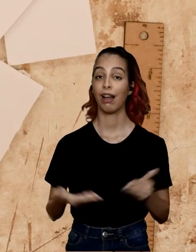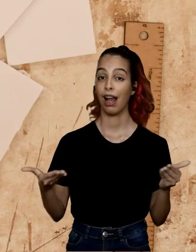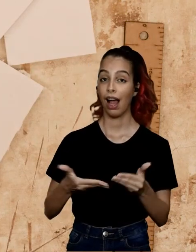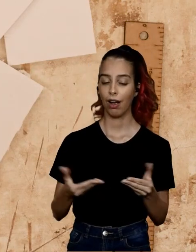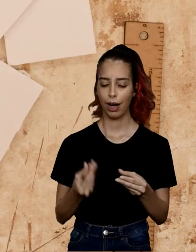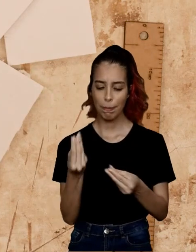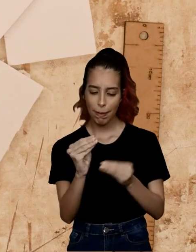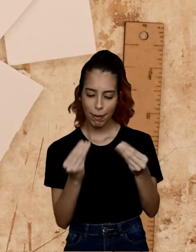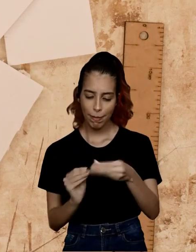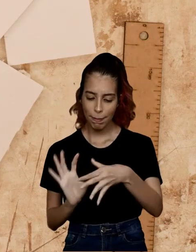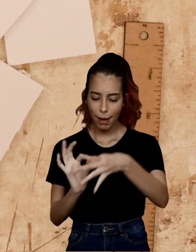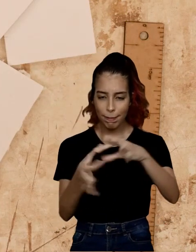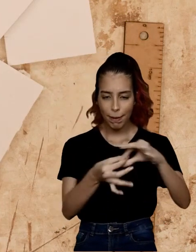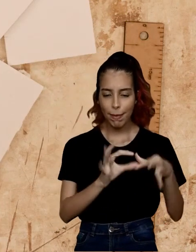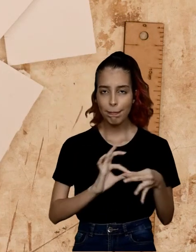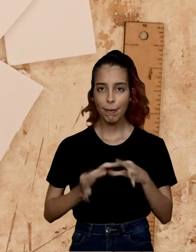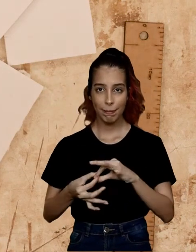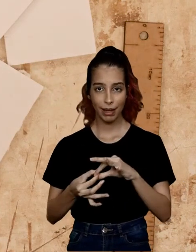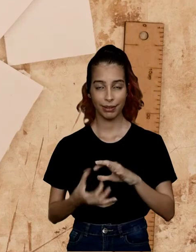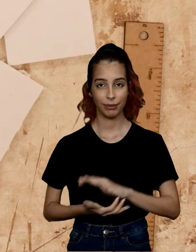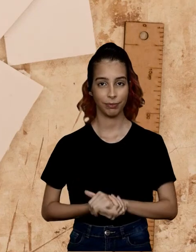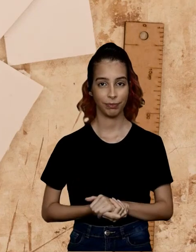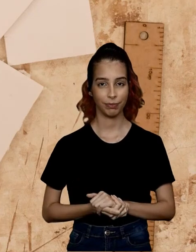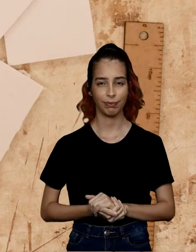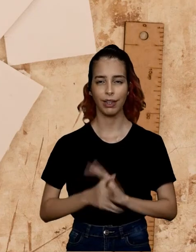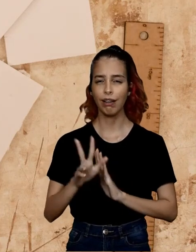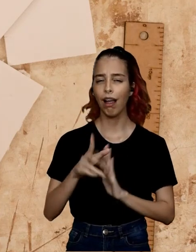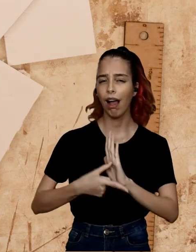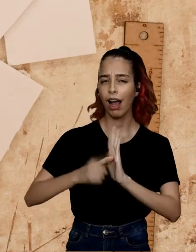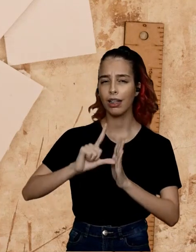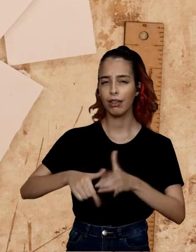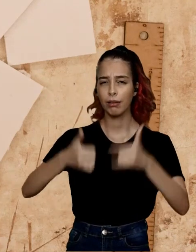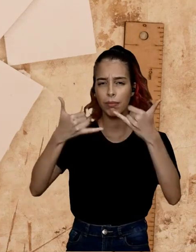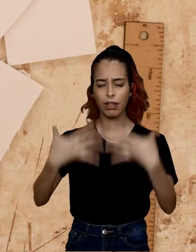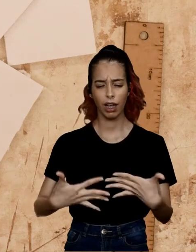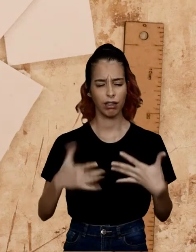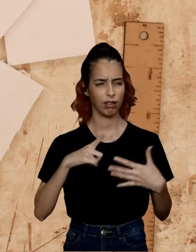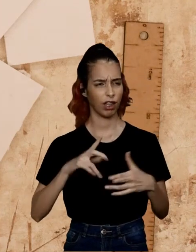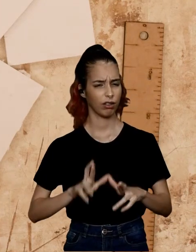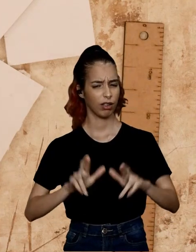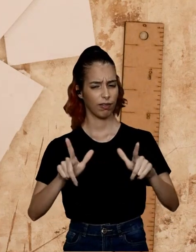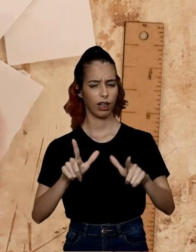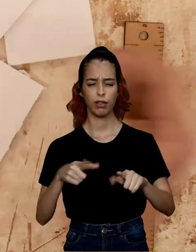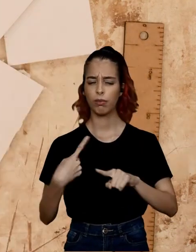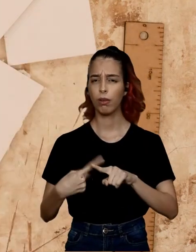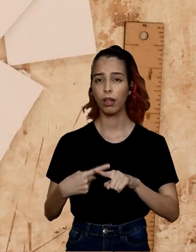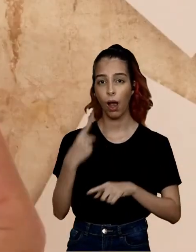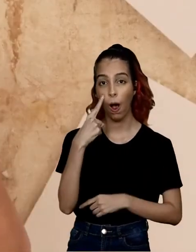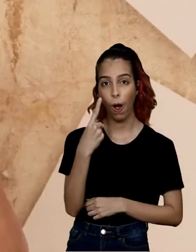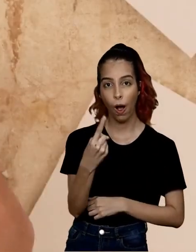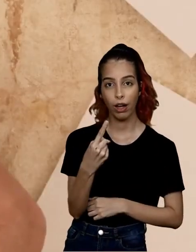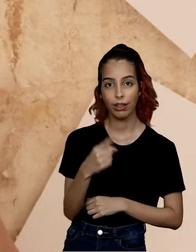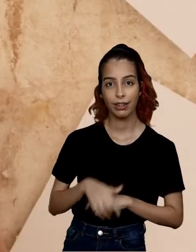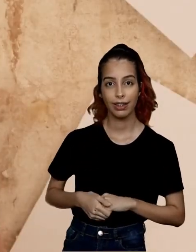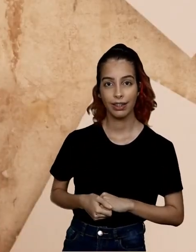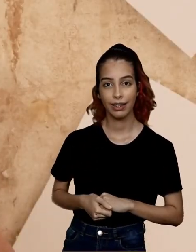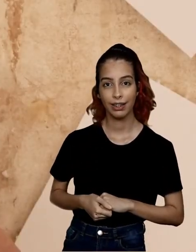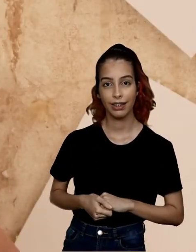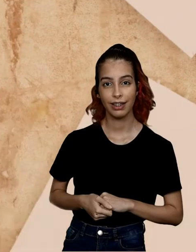Para simular essa pequena diferença que eu falei, vou deixar um dentinho aqui, ó.